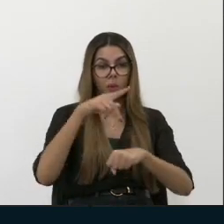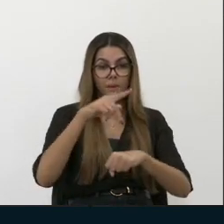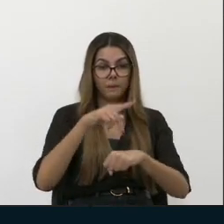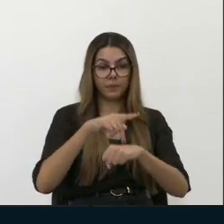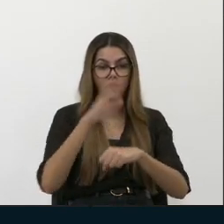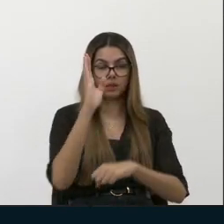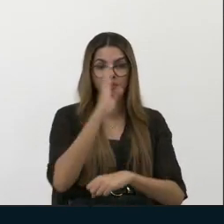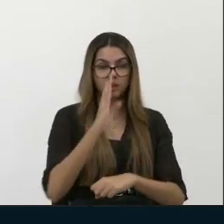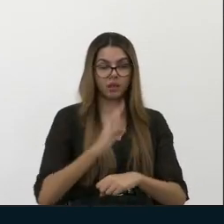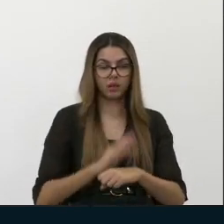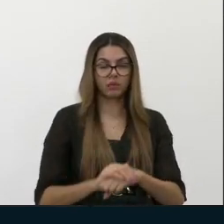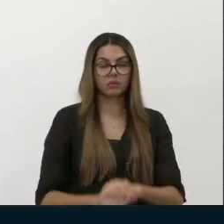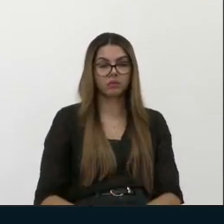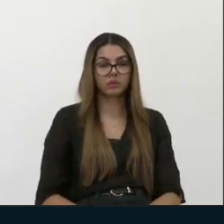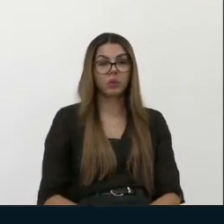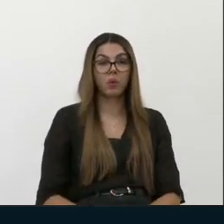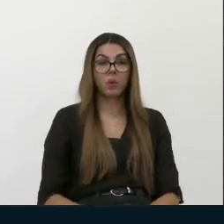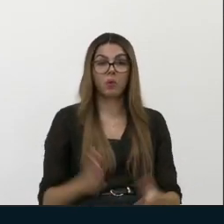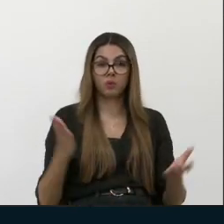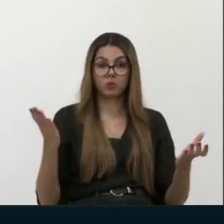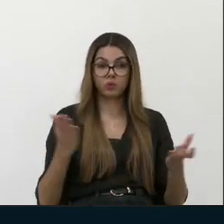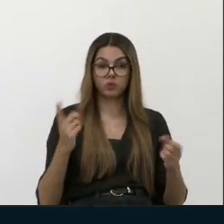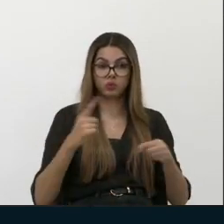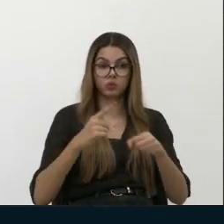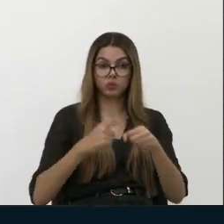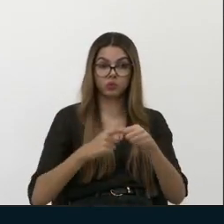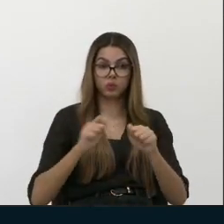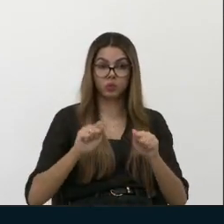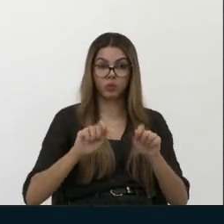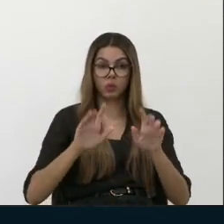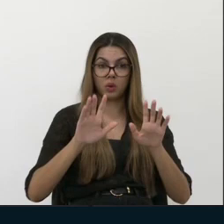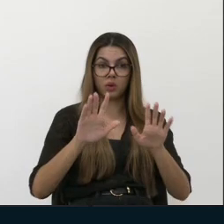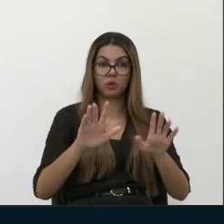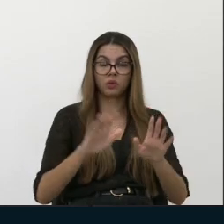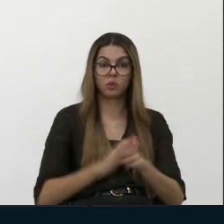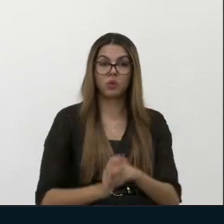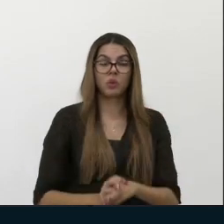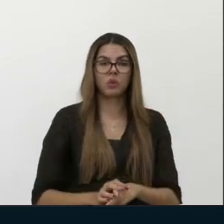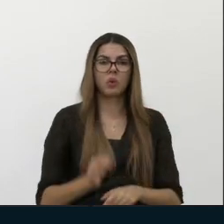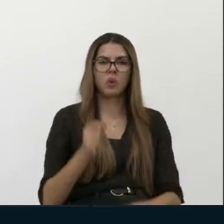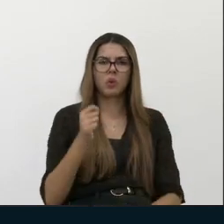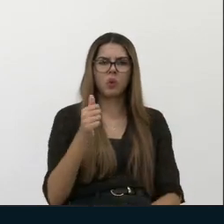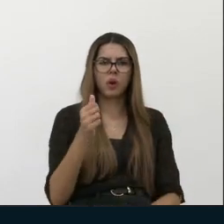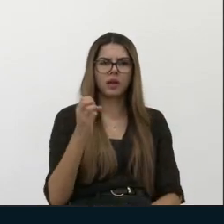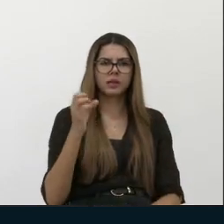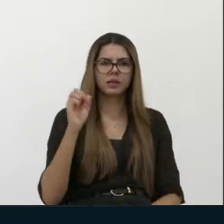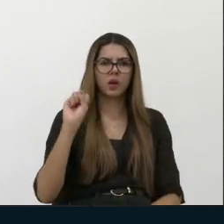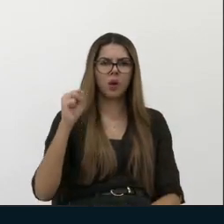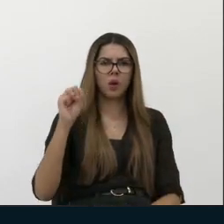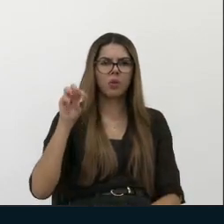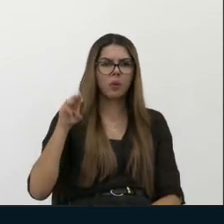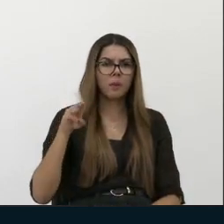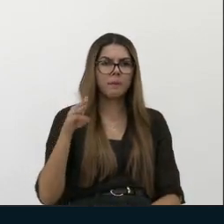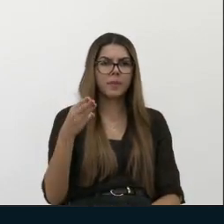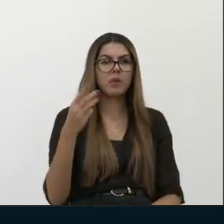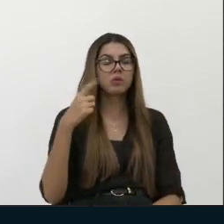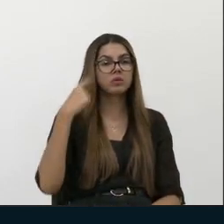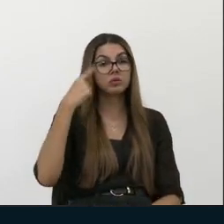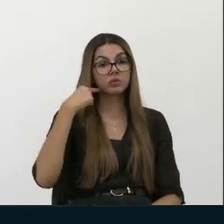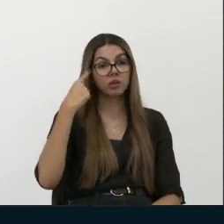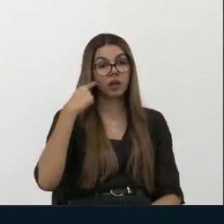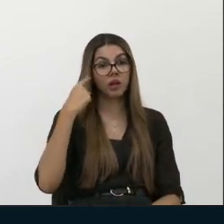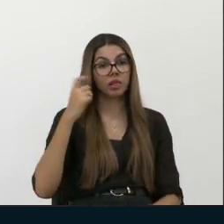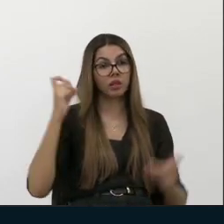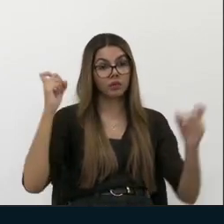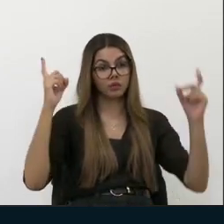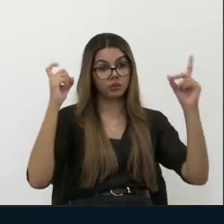hoje conta em Guarulhos com mais quase 8 mil advogados na cidade, e a gente tem tido